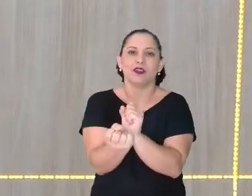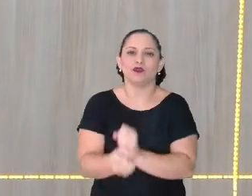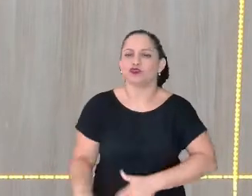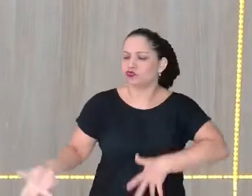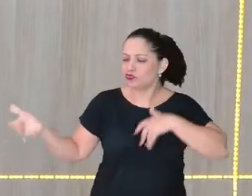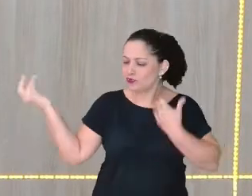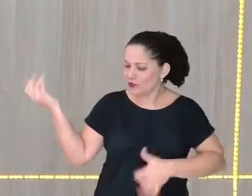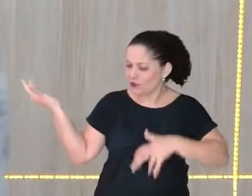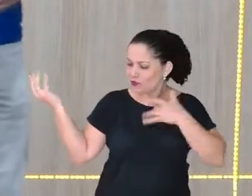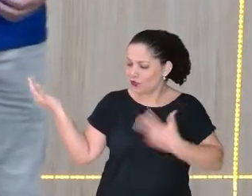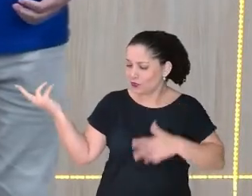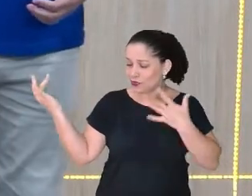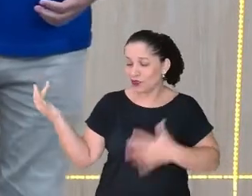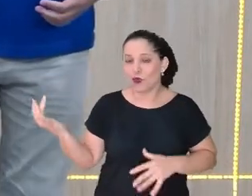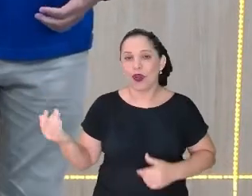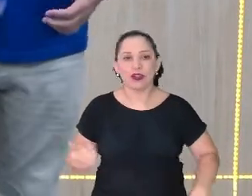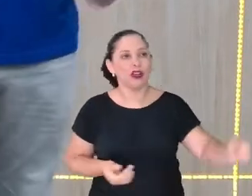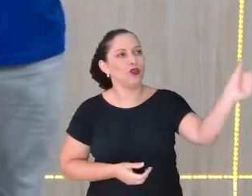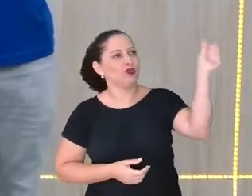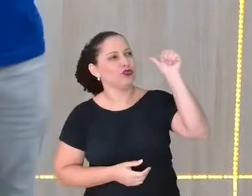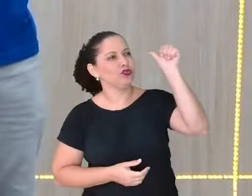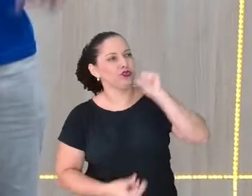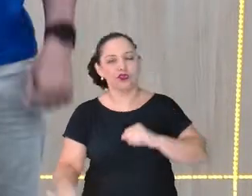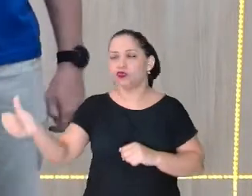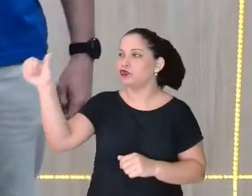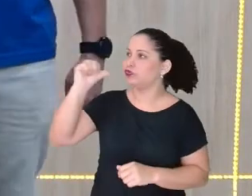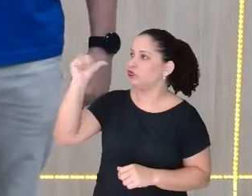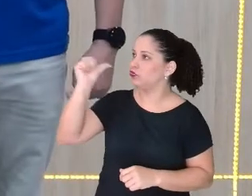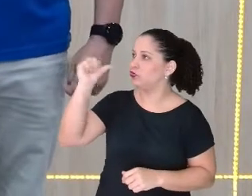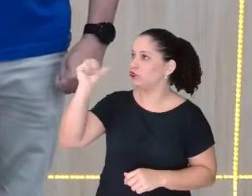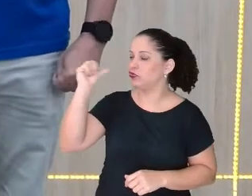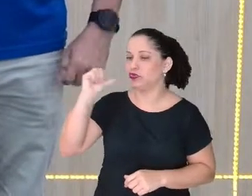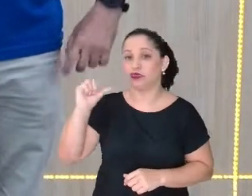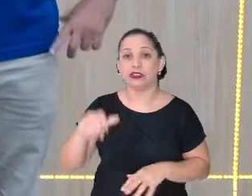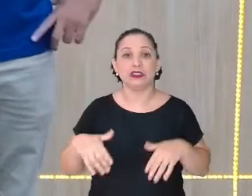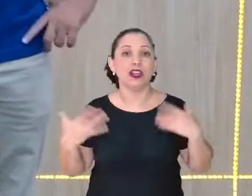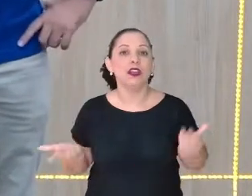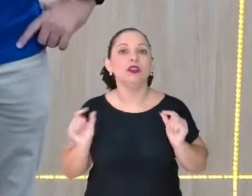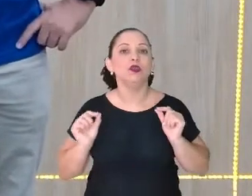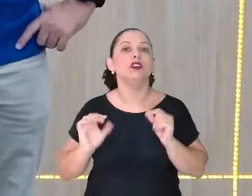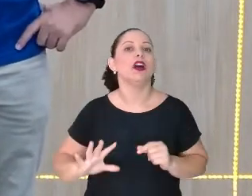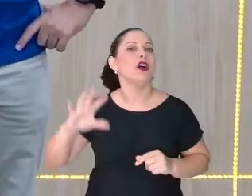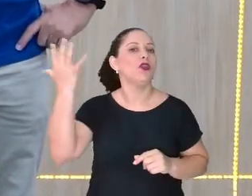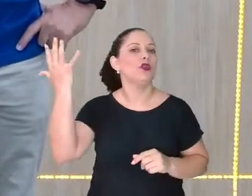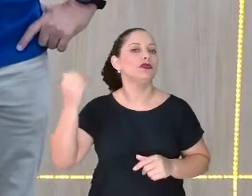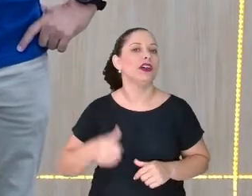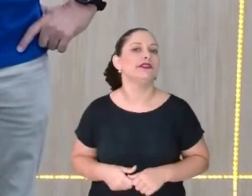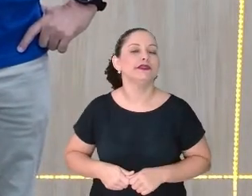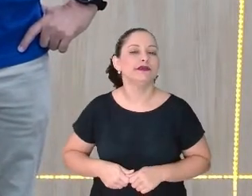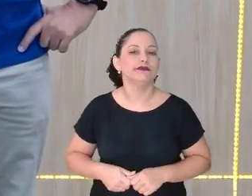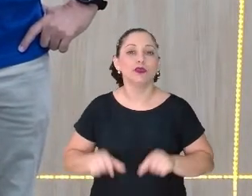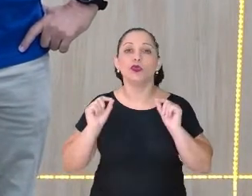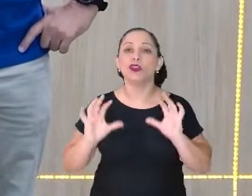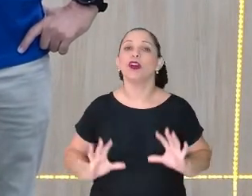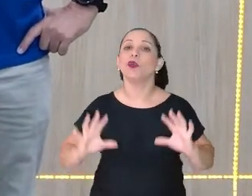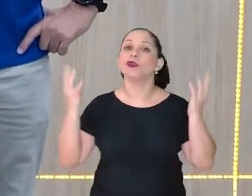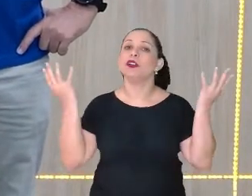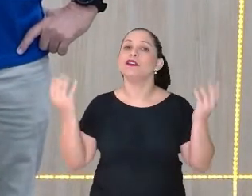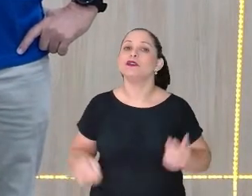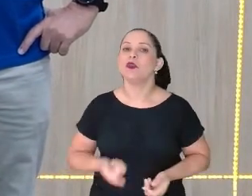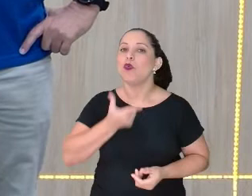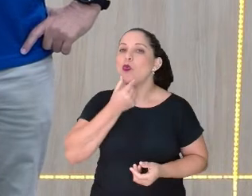leva para o hotel, embebeda o negro, acho que dá o Boa Noite Cinderela no negão lá. E aí o que é que acontece? O que é que acontece? O